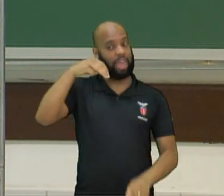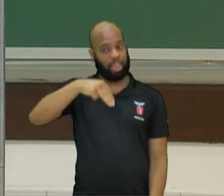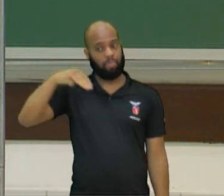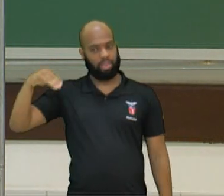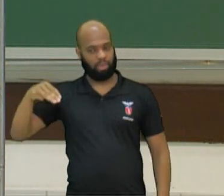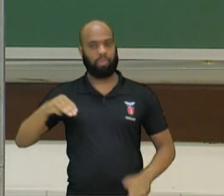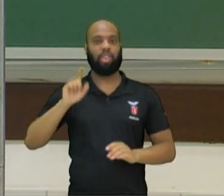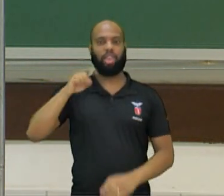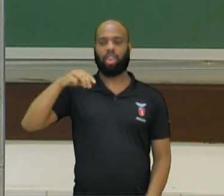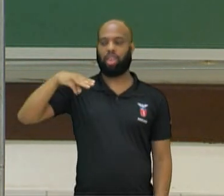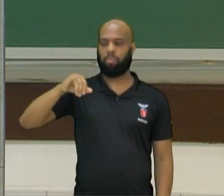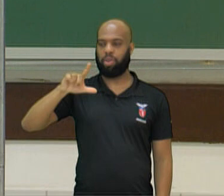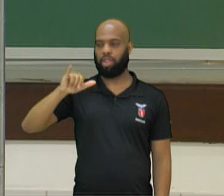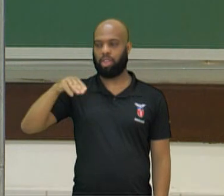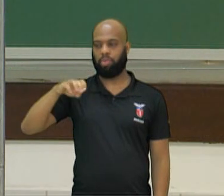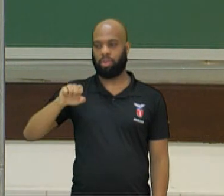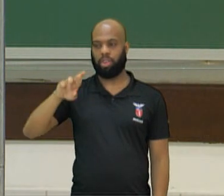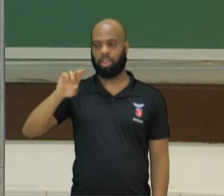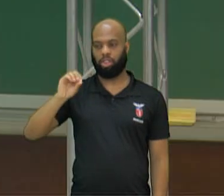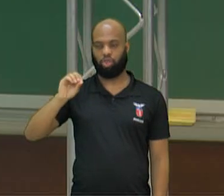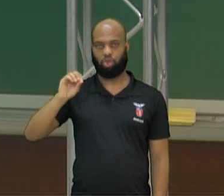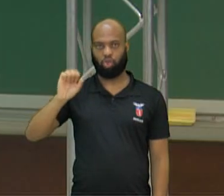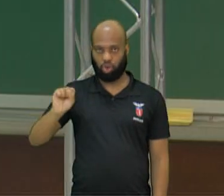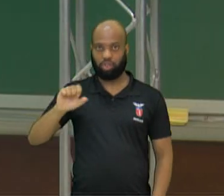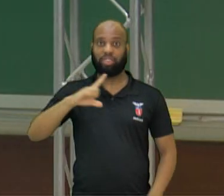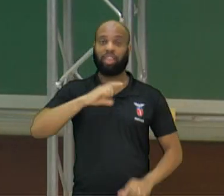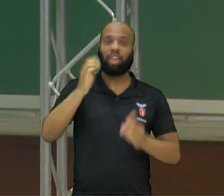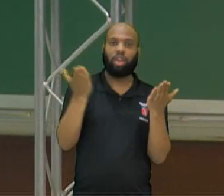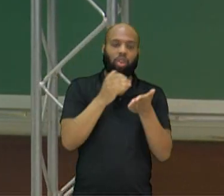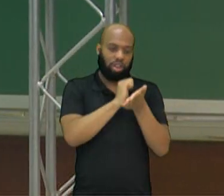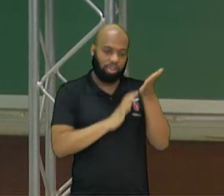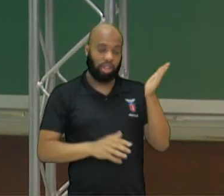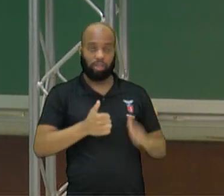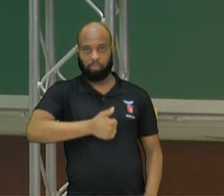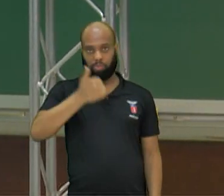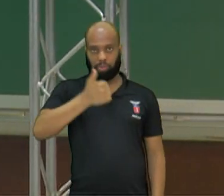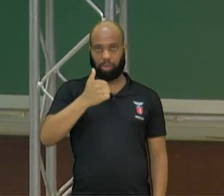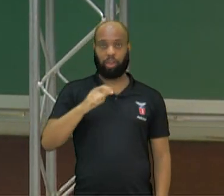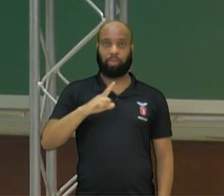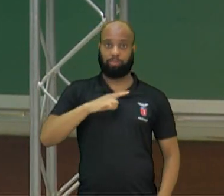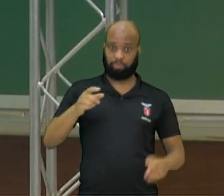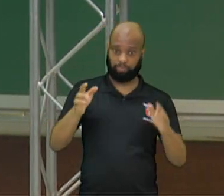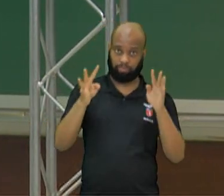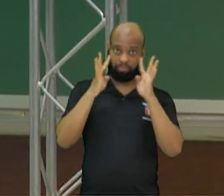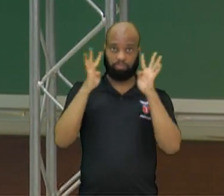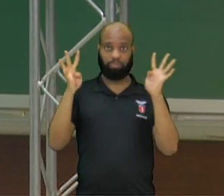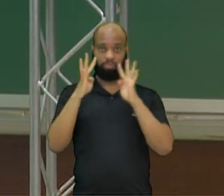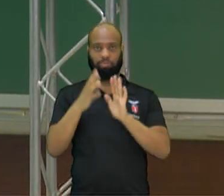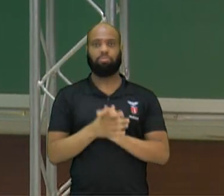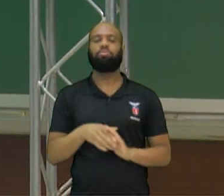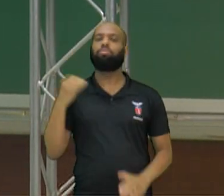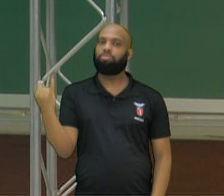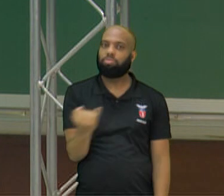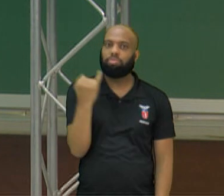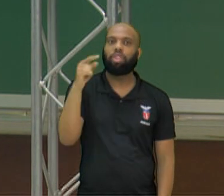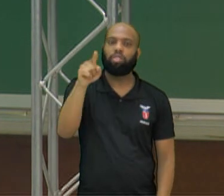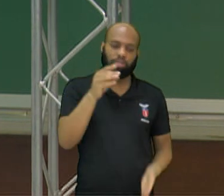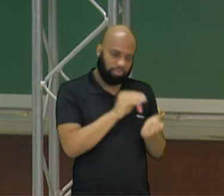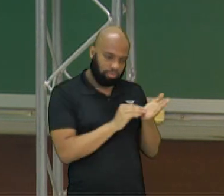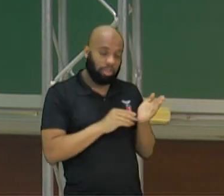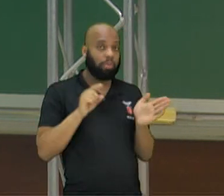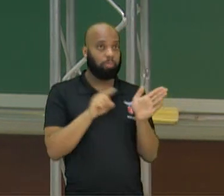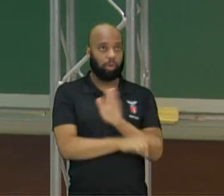continuidade à nossa aula, a gente vai ter a nossa atividade, a nossa primeira atividade. Atenção, estudante! É importante que você anote